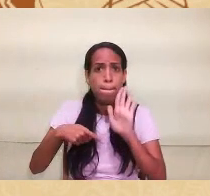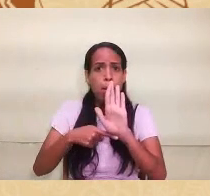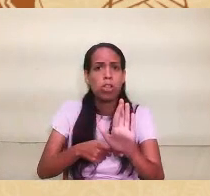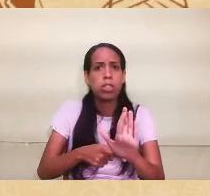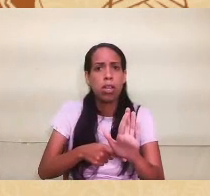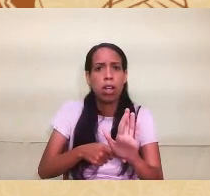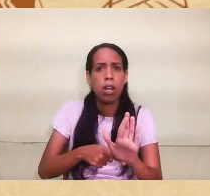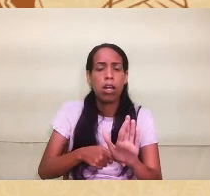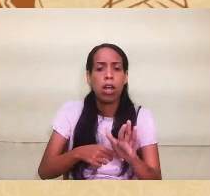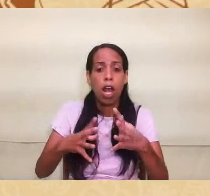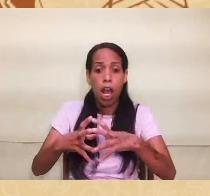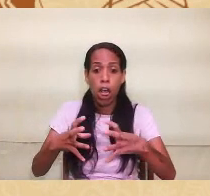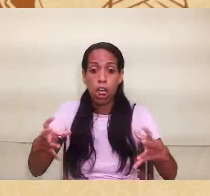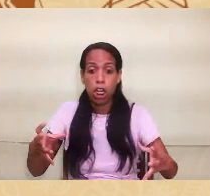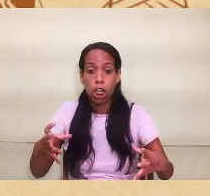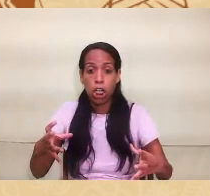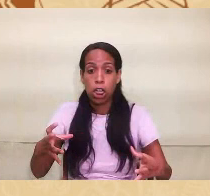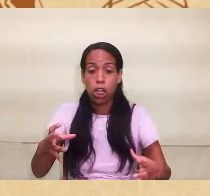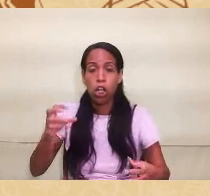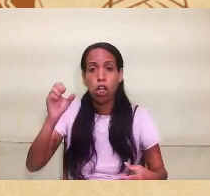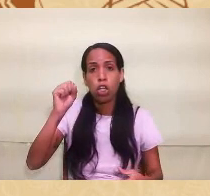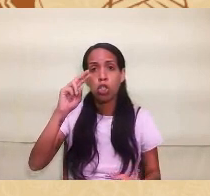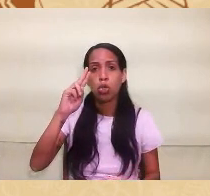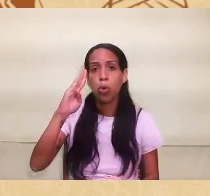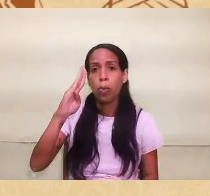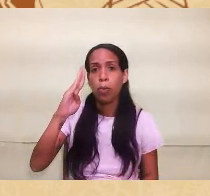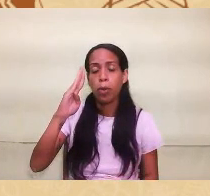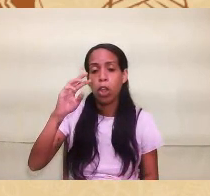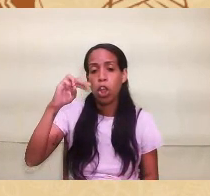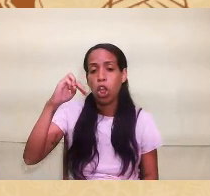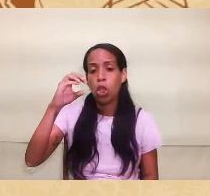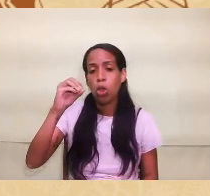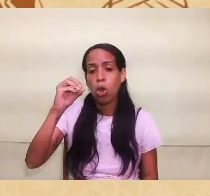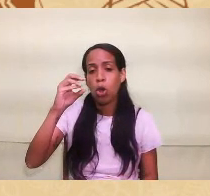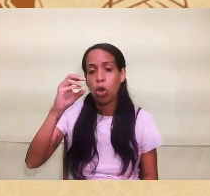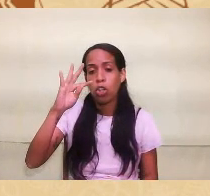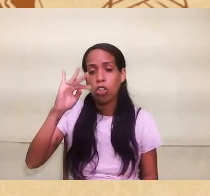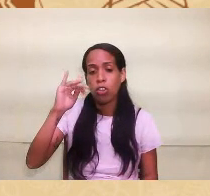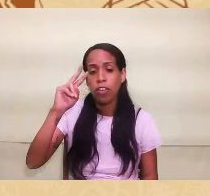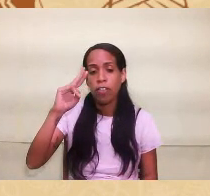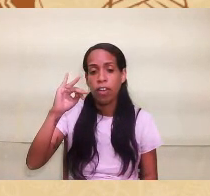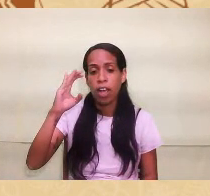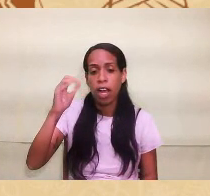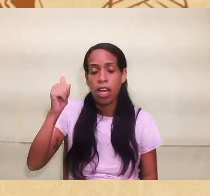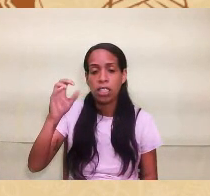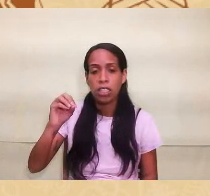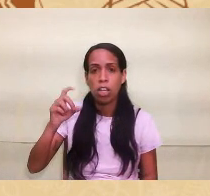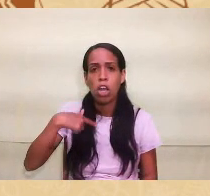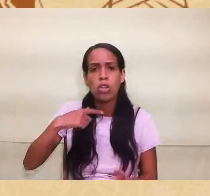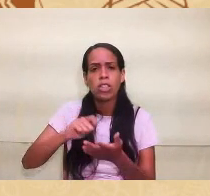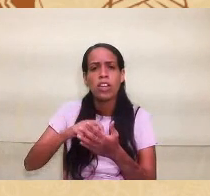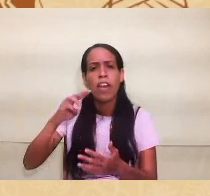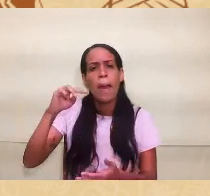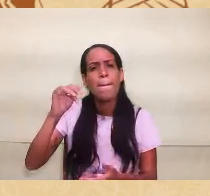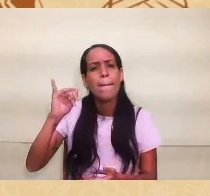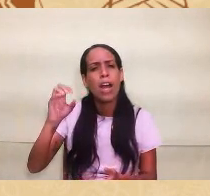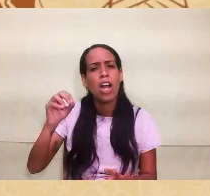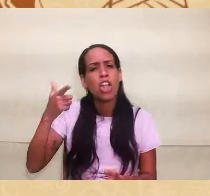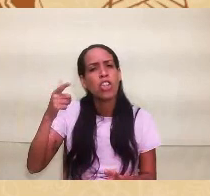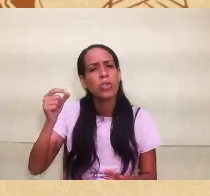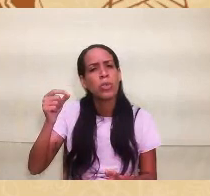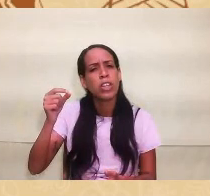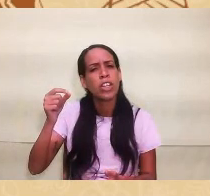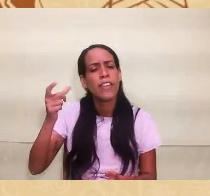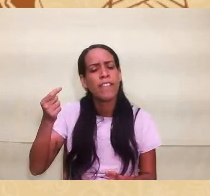a enorme subnotificação. Eu escrevi isso aí em maio de 2020, 2021, né? Em que eu